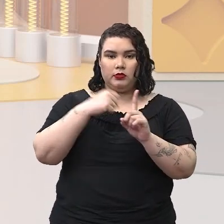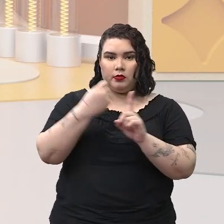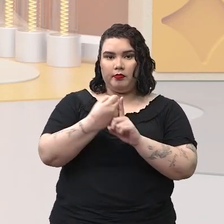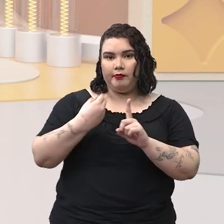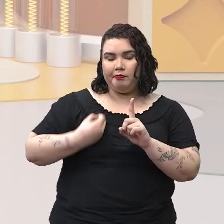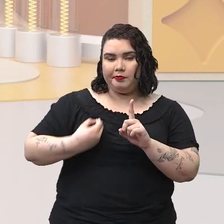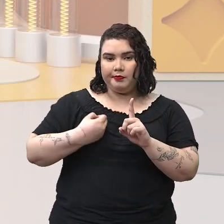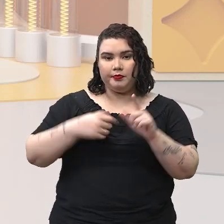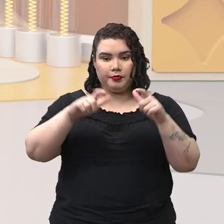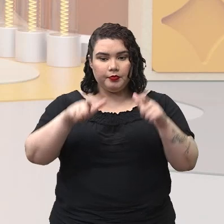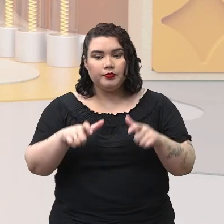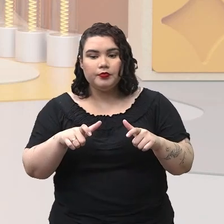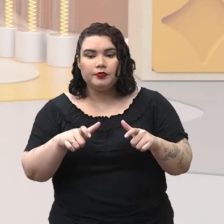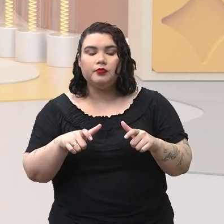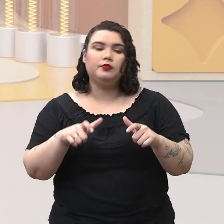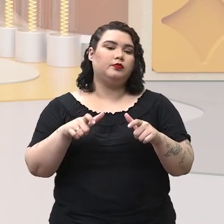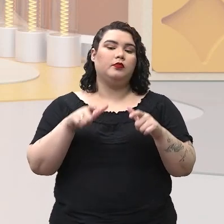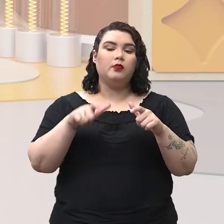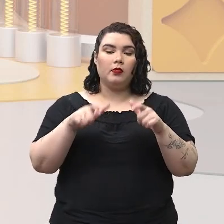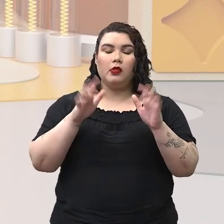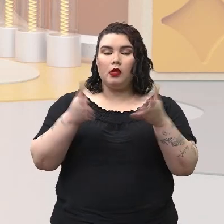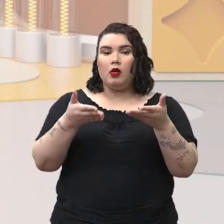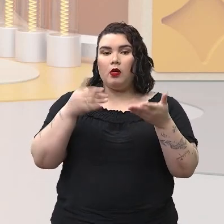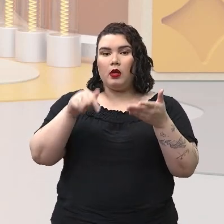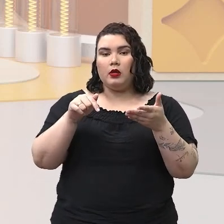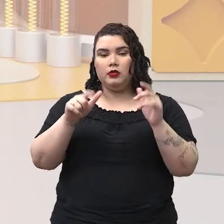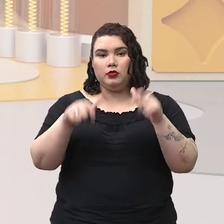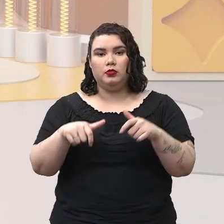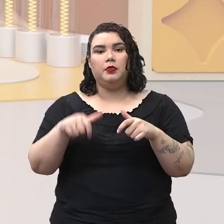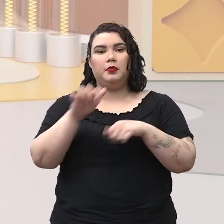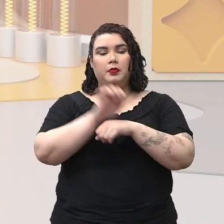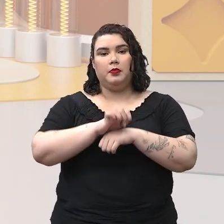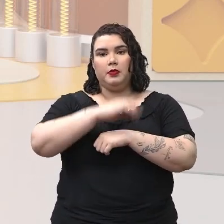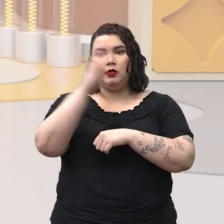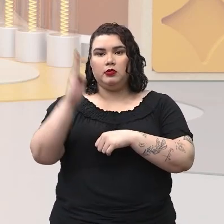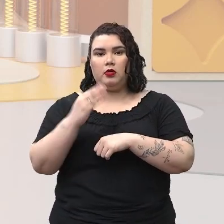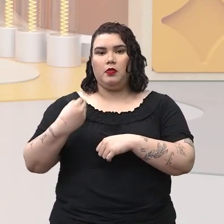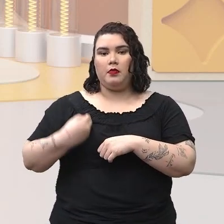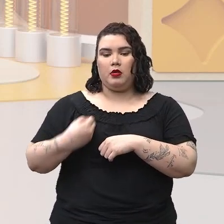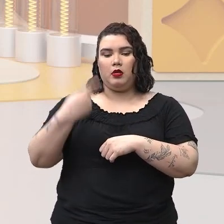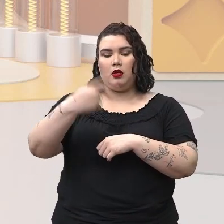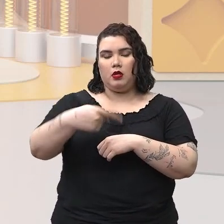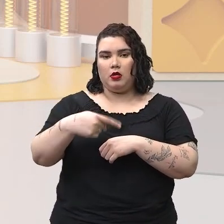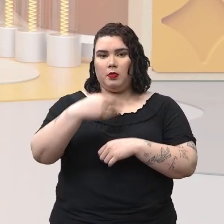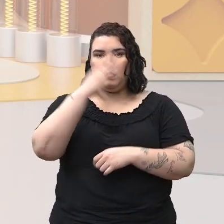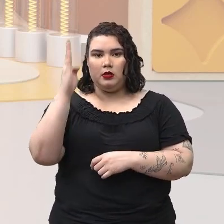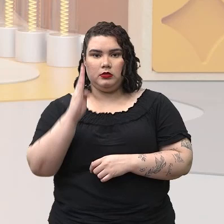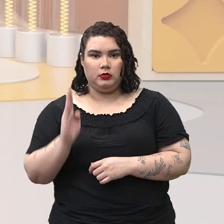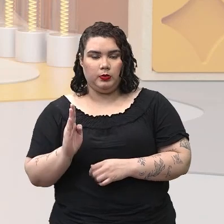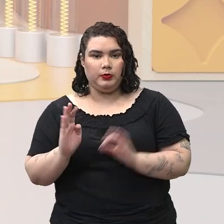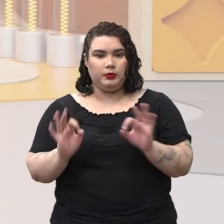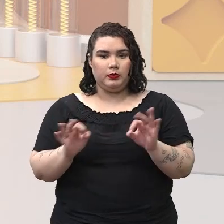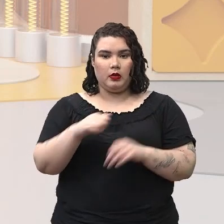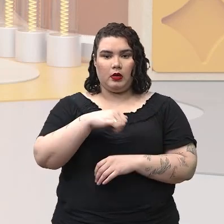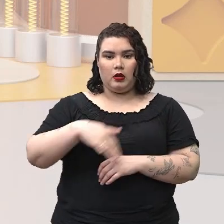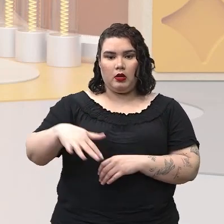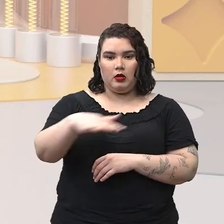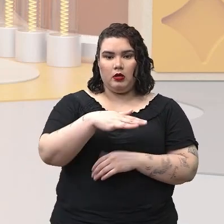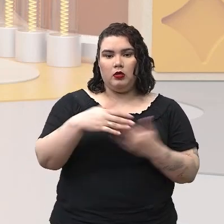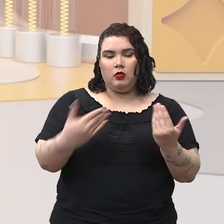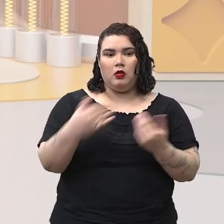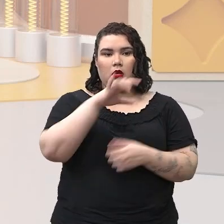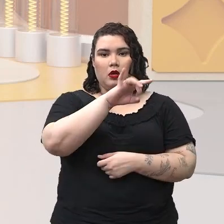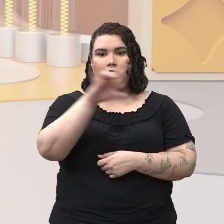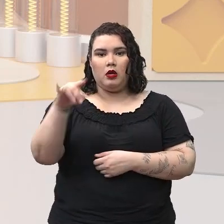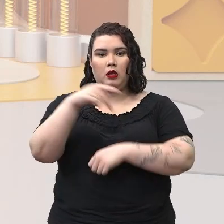Estado atua, né? O Estado brasileiro atua no território brasileiro, né? Governado nessa área, por isso que a gente fala que cada país tem